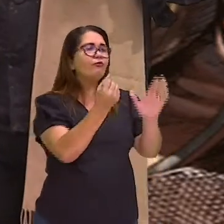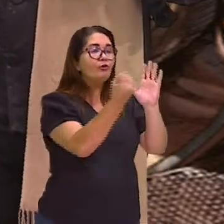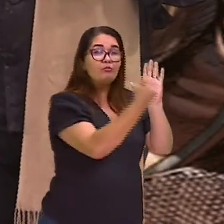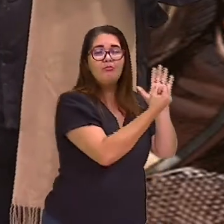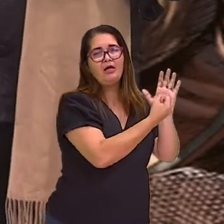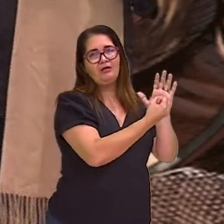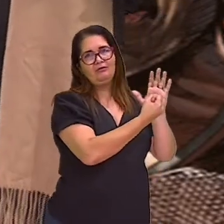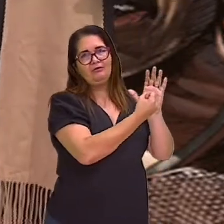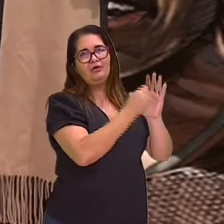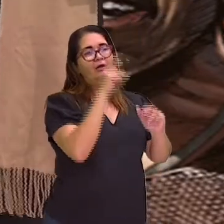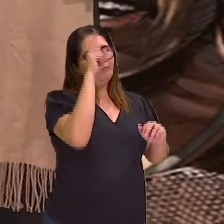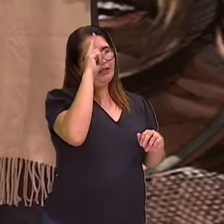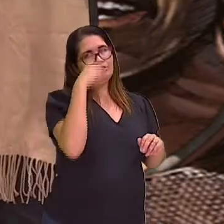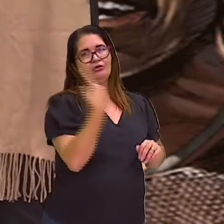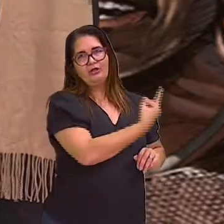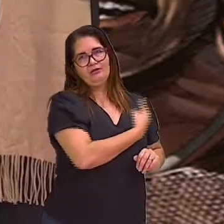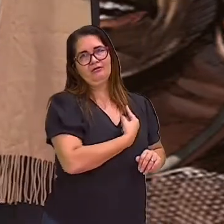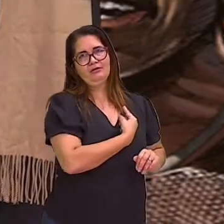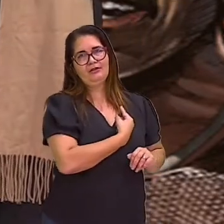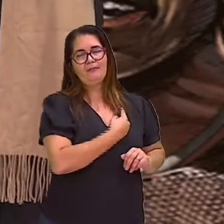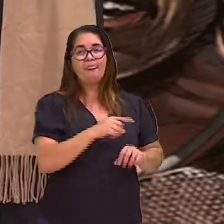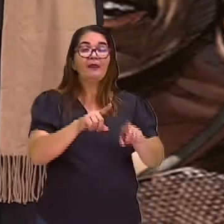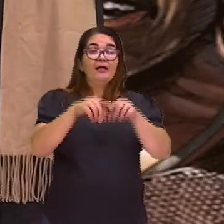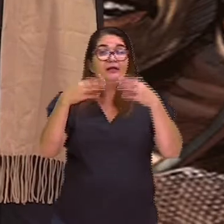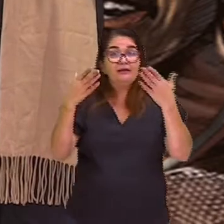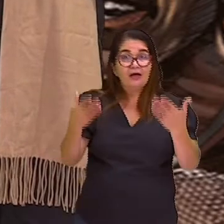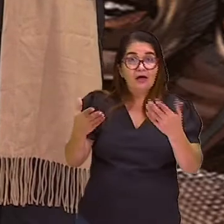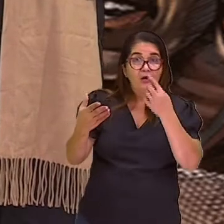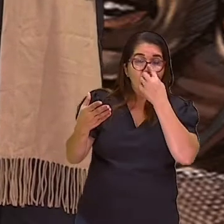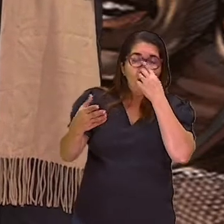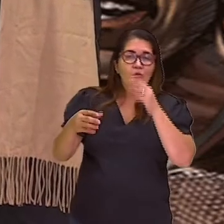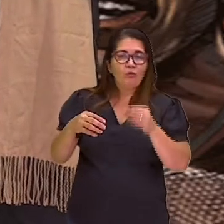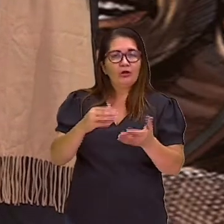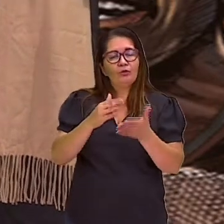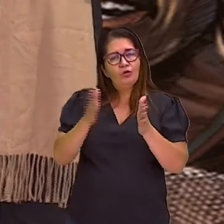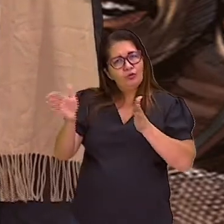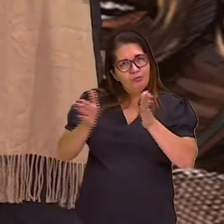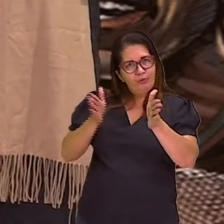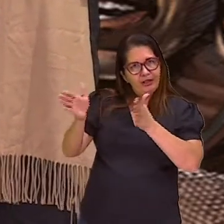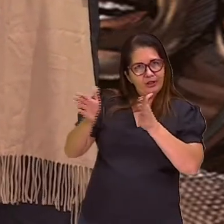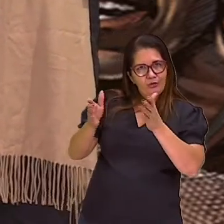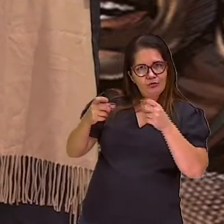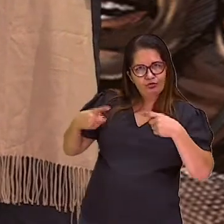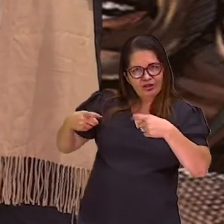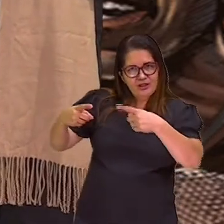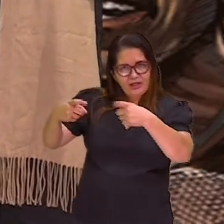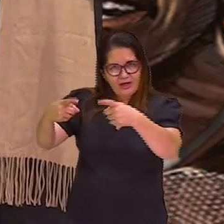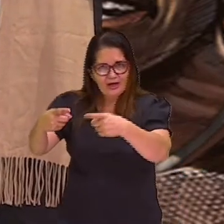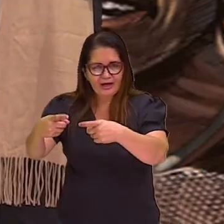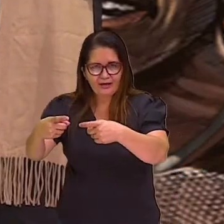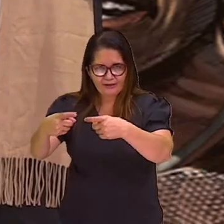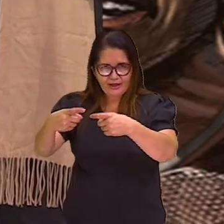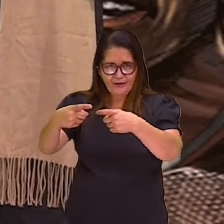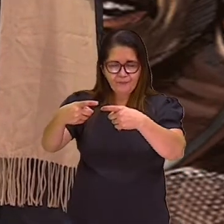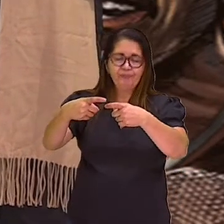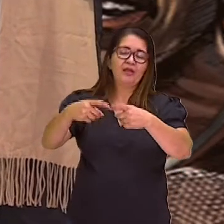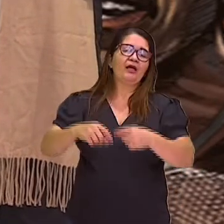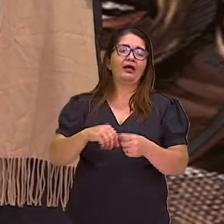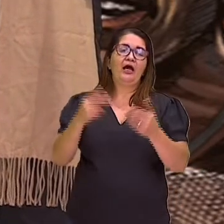portugueses estourou a partir de 1645 e estendeu-se até 1654.